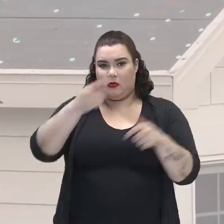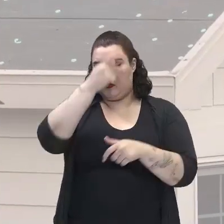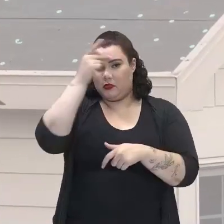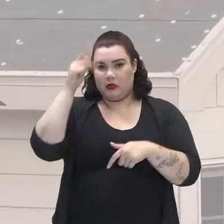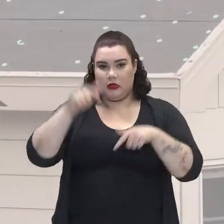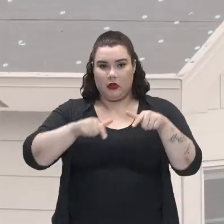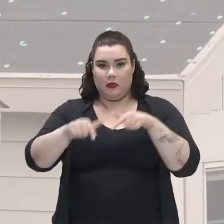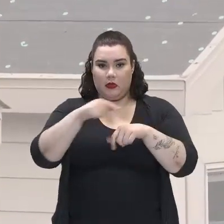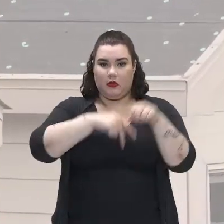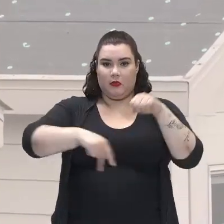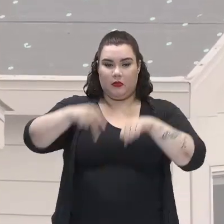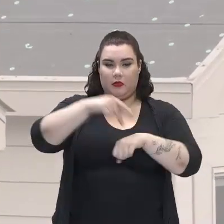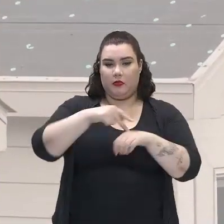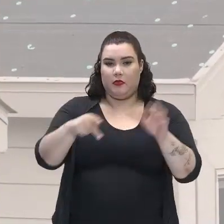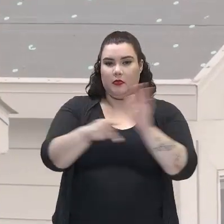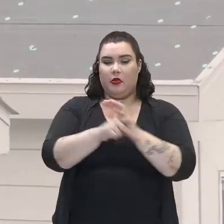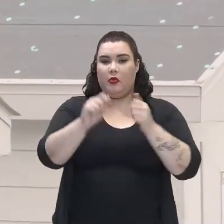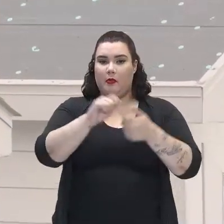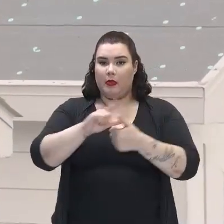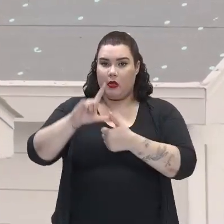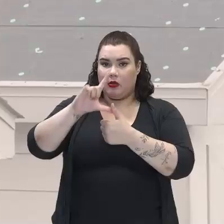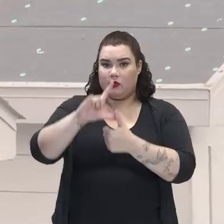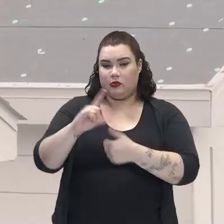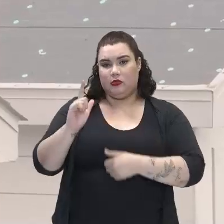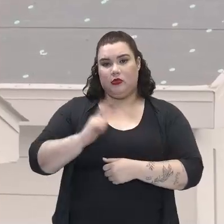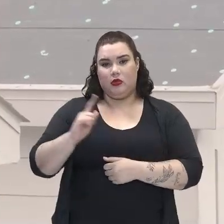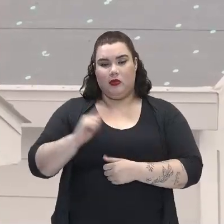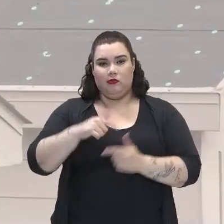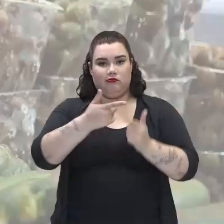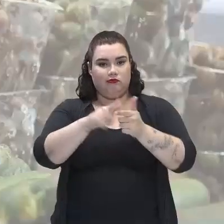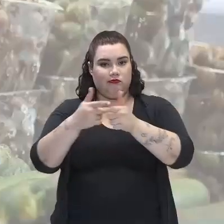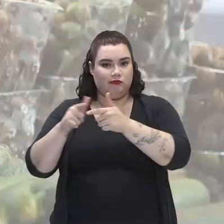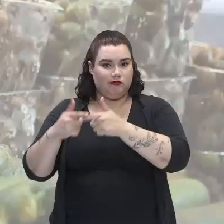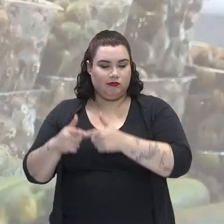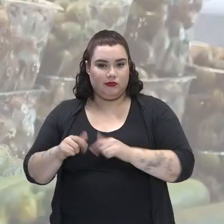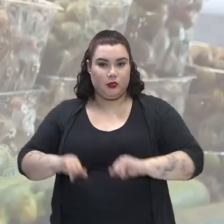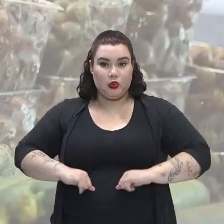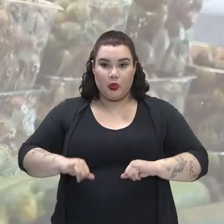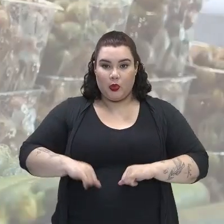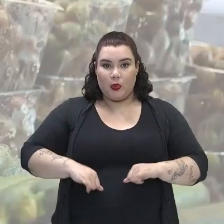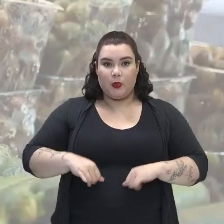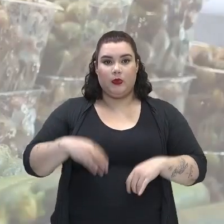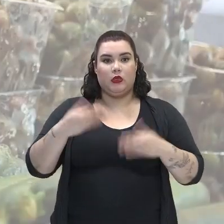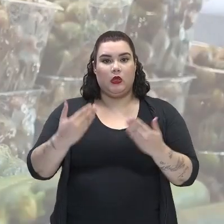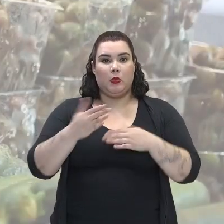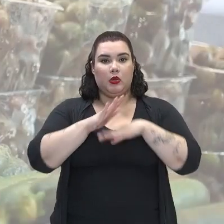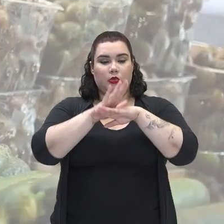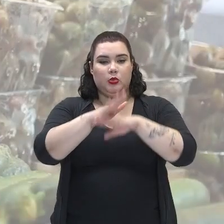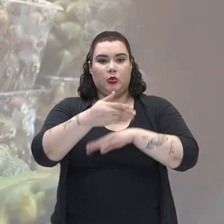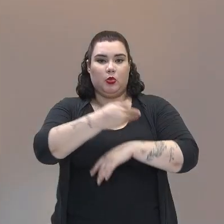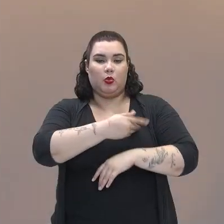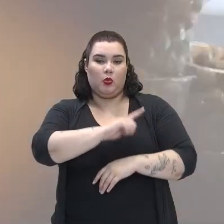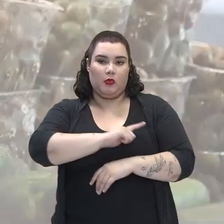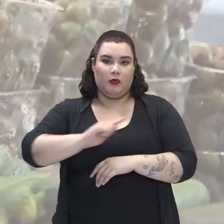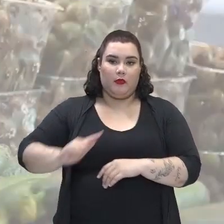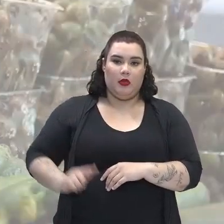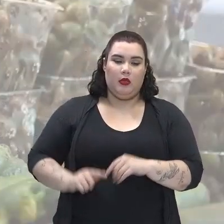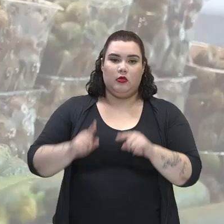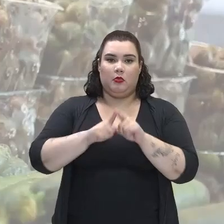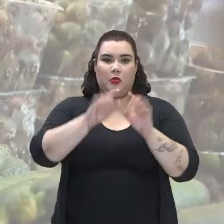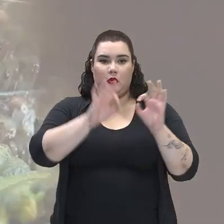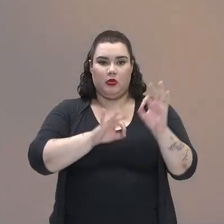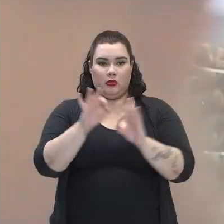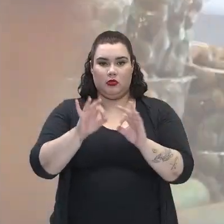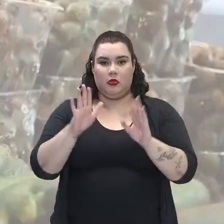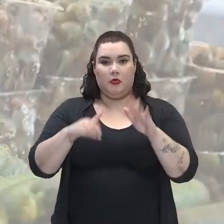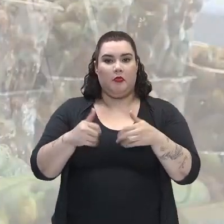trabalham nos países da América Latina acabam passando por esses problemas. E mesmo com a ajuda dos governos e das grandes organizações para melhorar